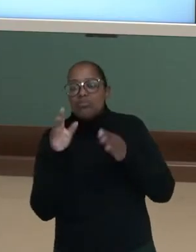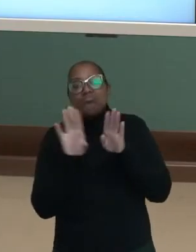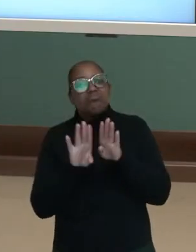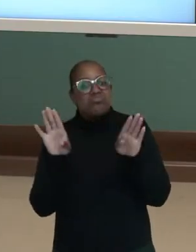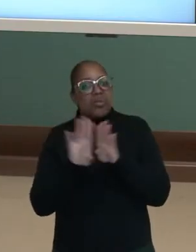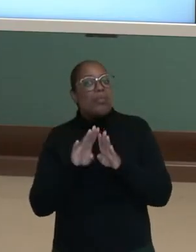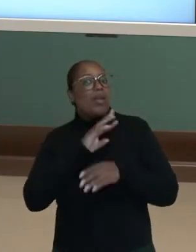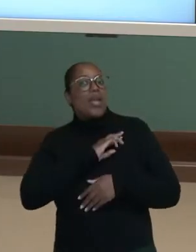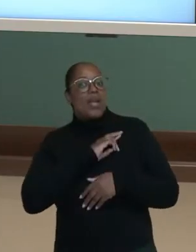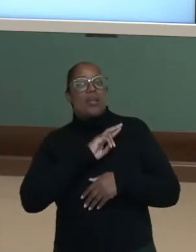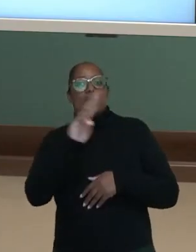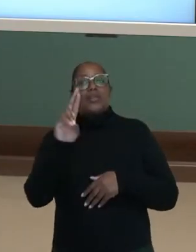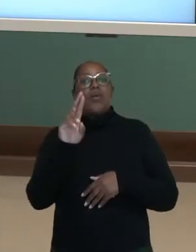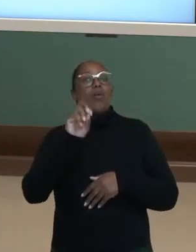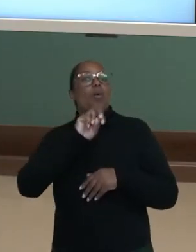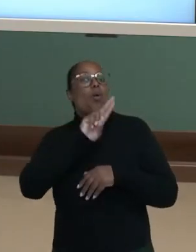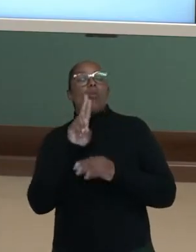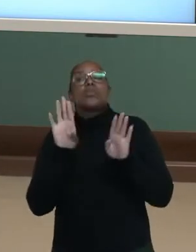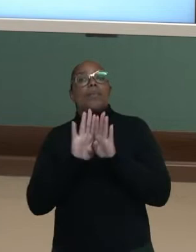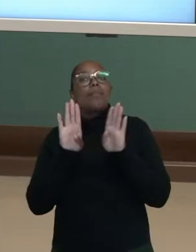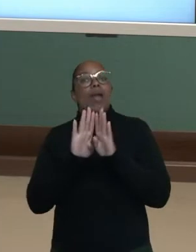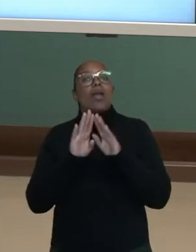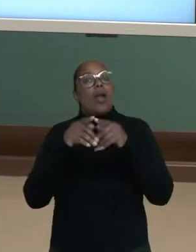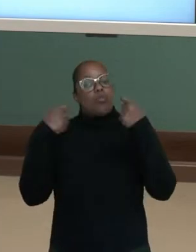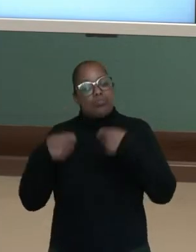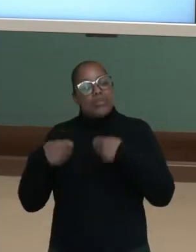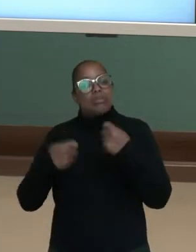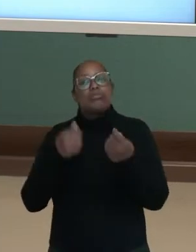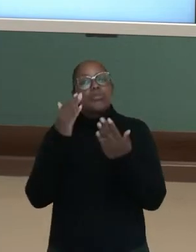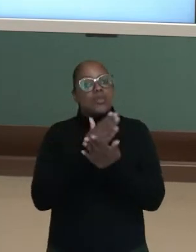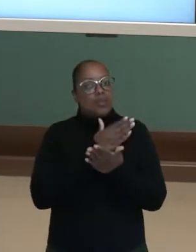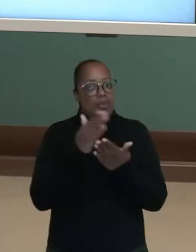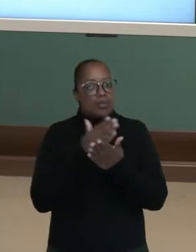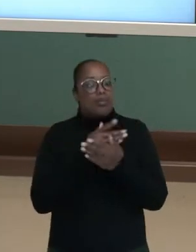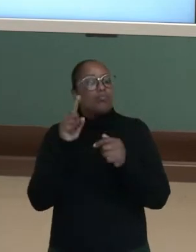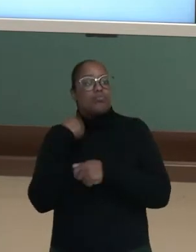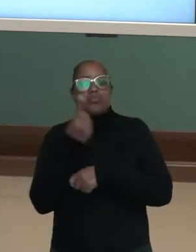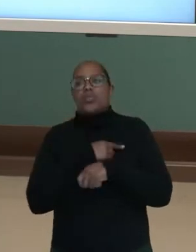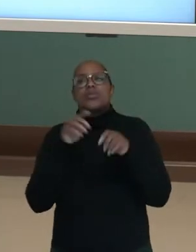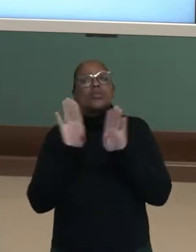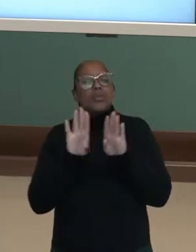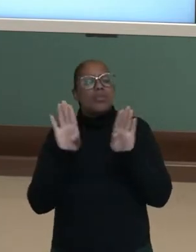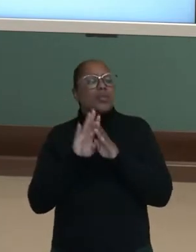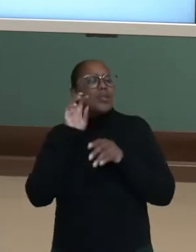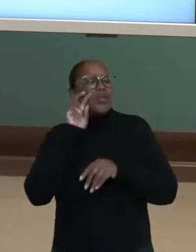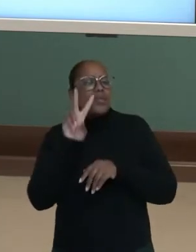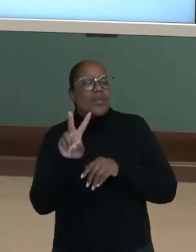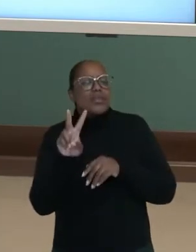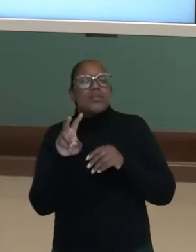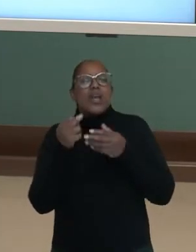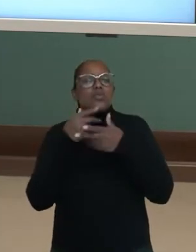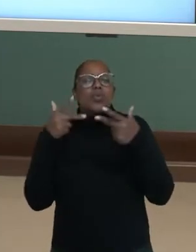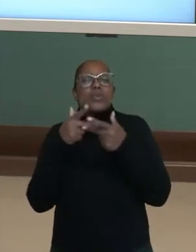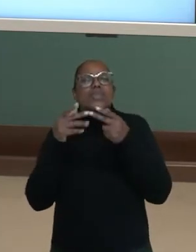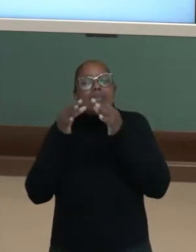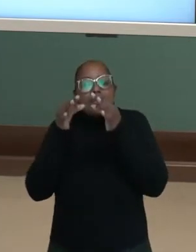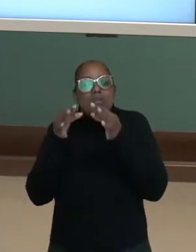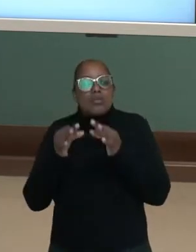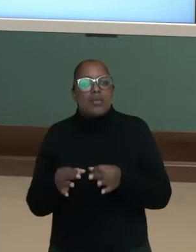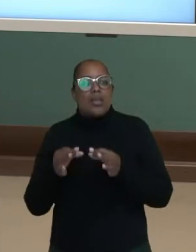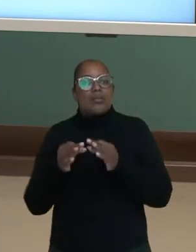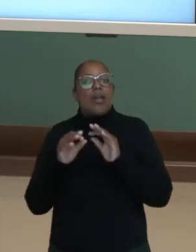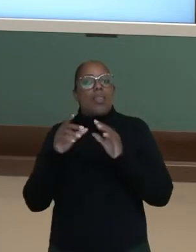necessidade de separação. Dentro desse quesito, nós identificamos noções de pertencimento